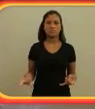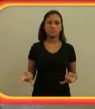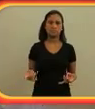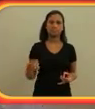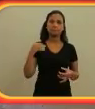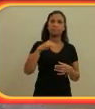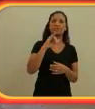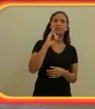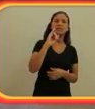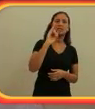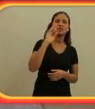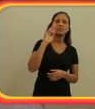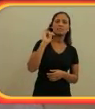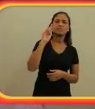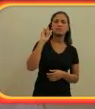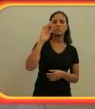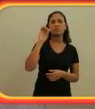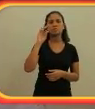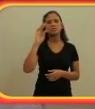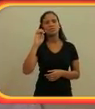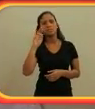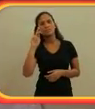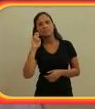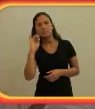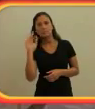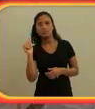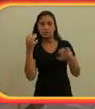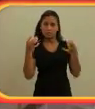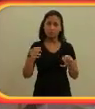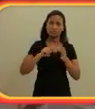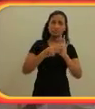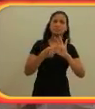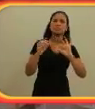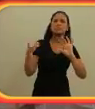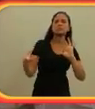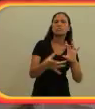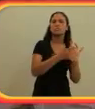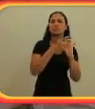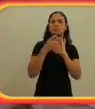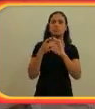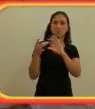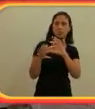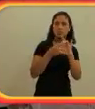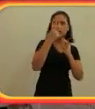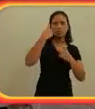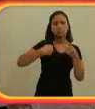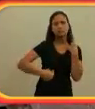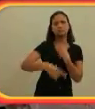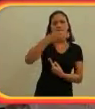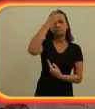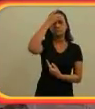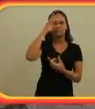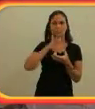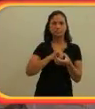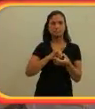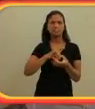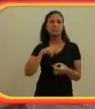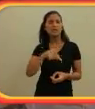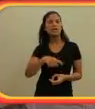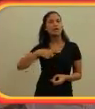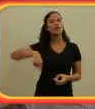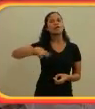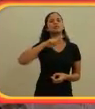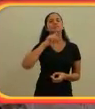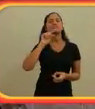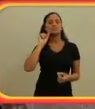Meu nome é Luciana Lobo, sou professora de yoga e pranaterapeuta. A yoga significa união. Então é a união do corpo físico